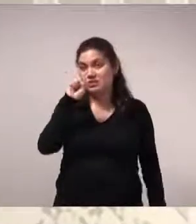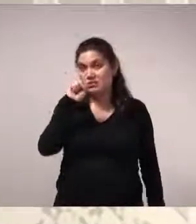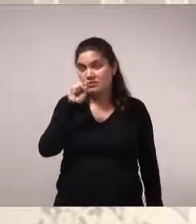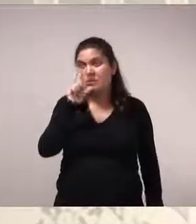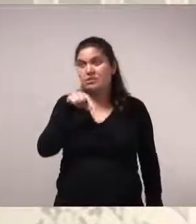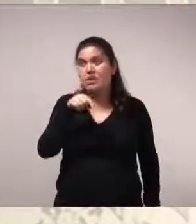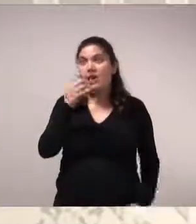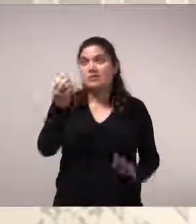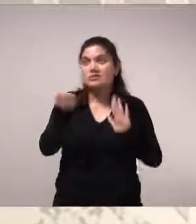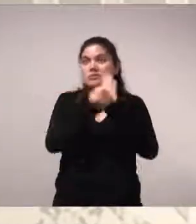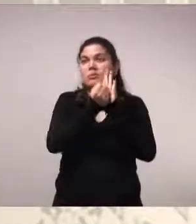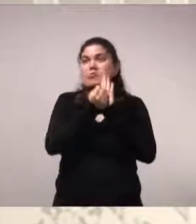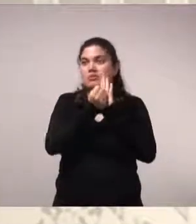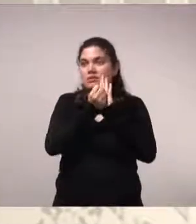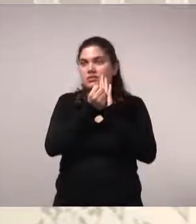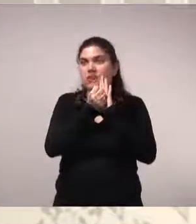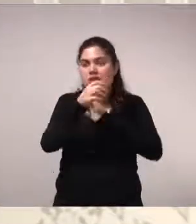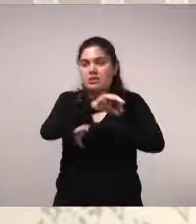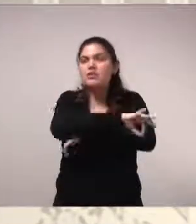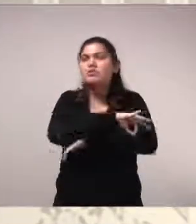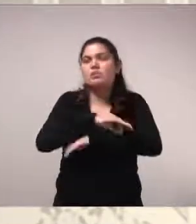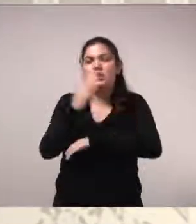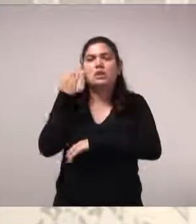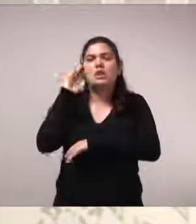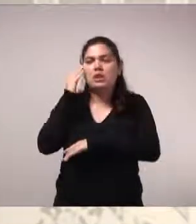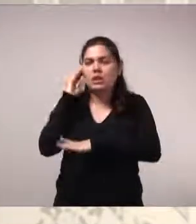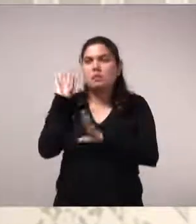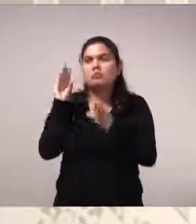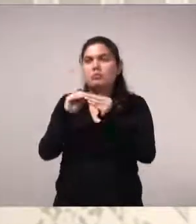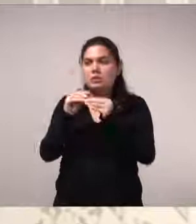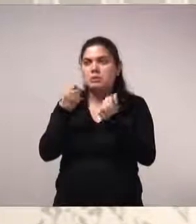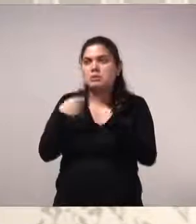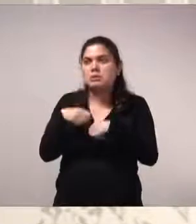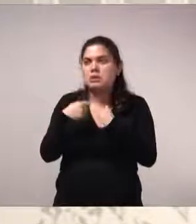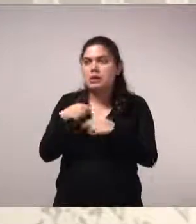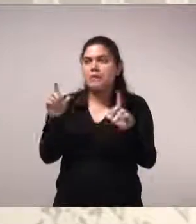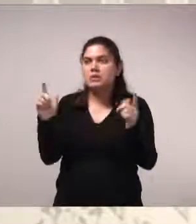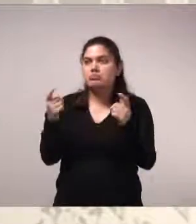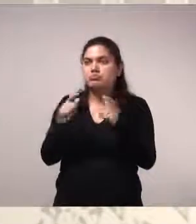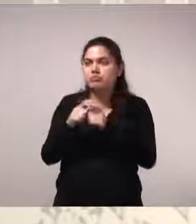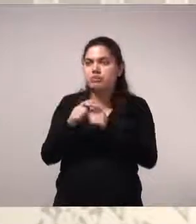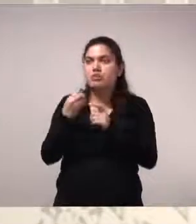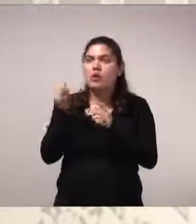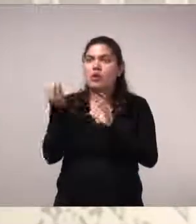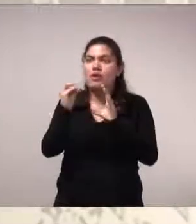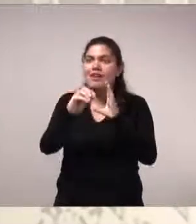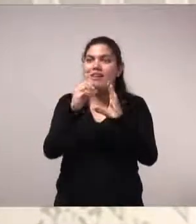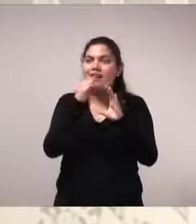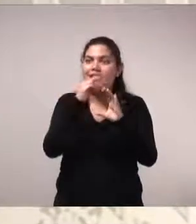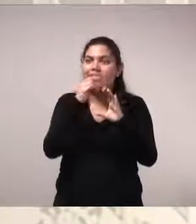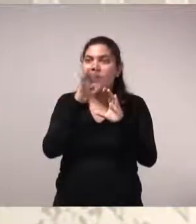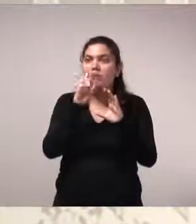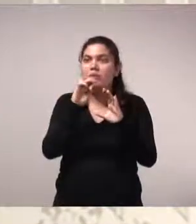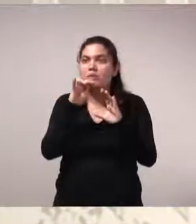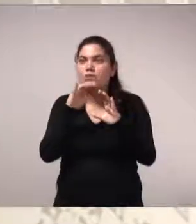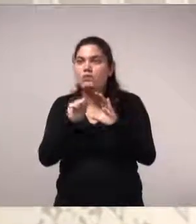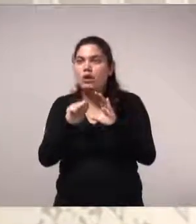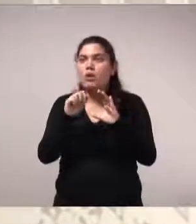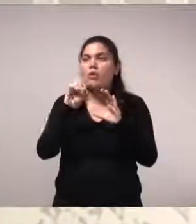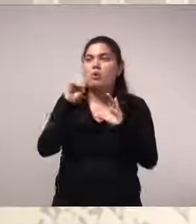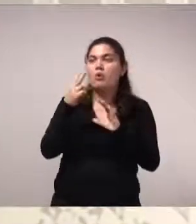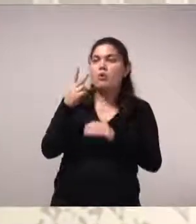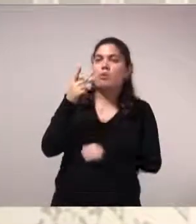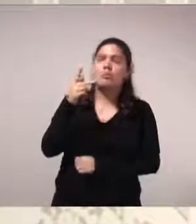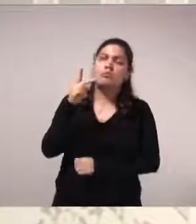simbólica. A arquitetura compreendeu a necessidade e o que a gente quer é encher esse espelho só com água bruta ou pluvial, não mais com